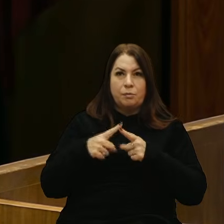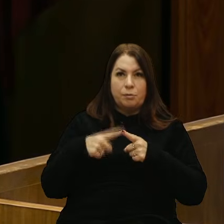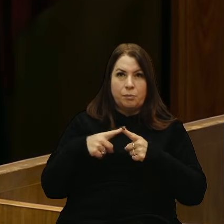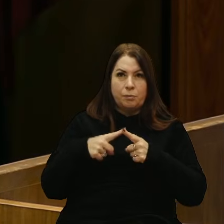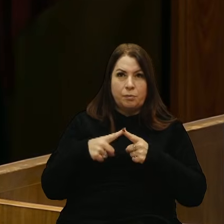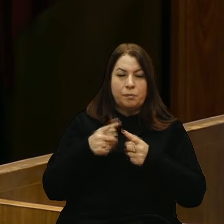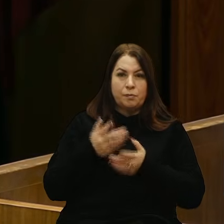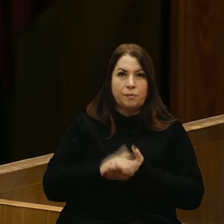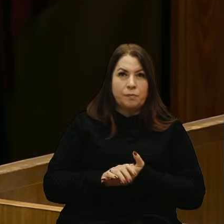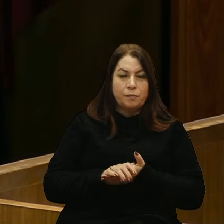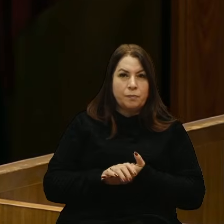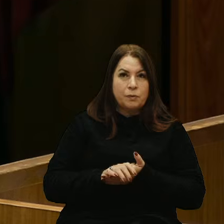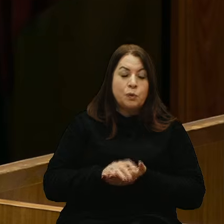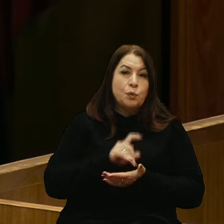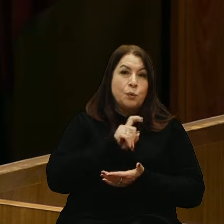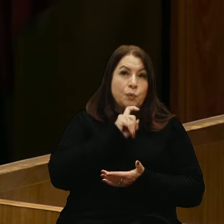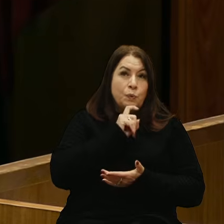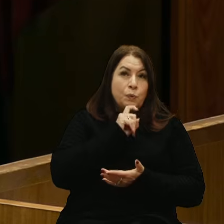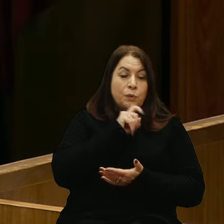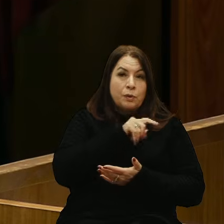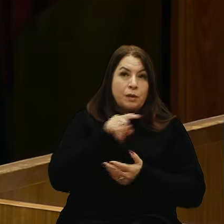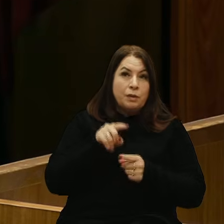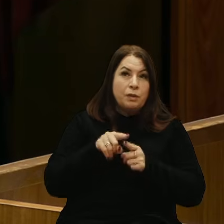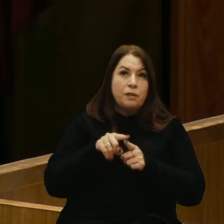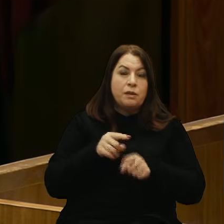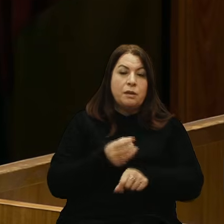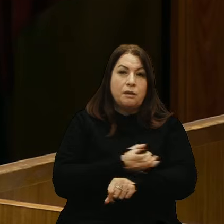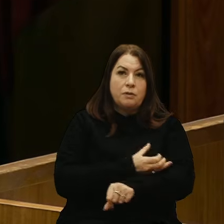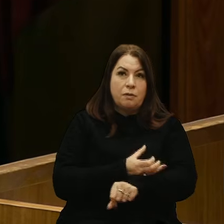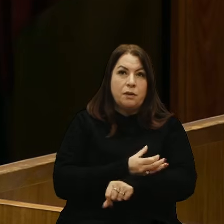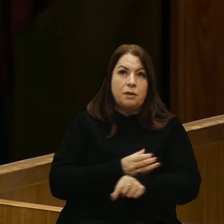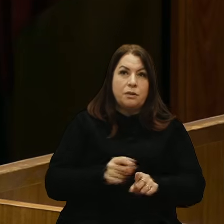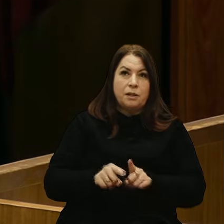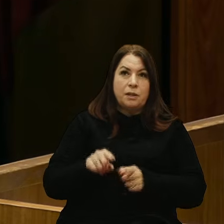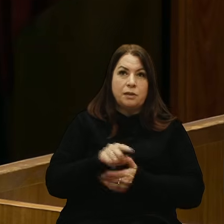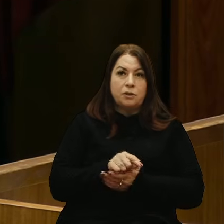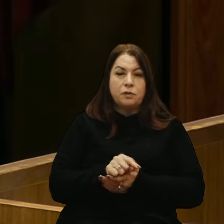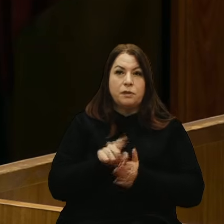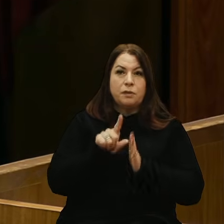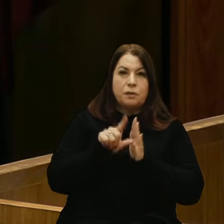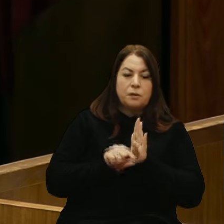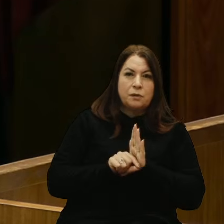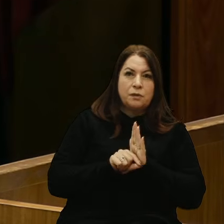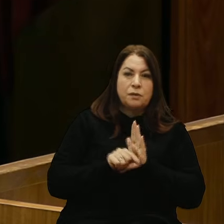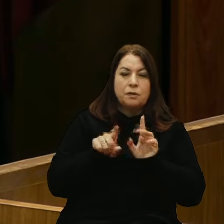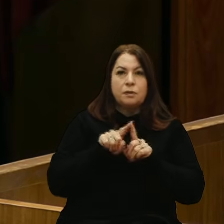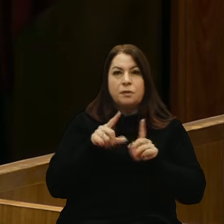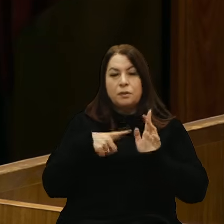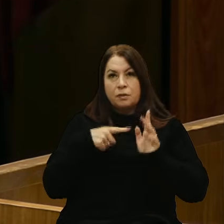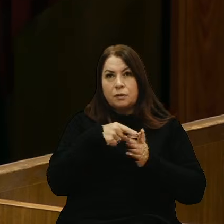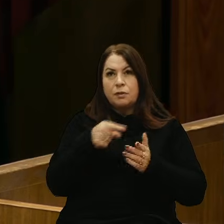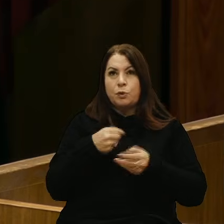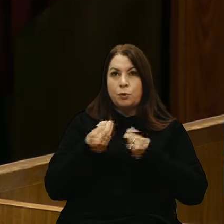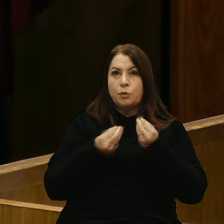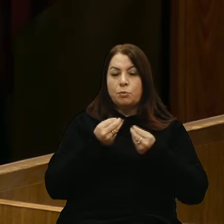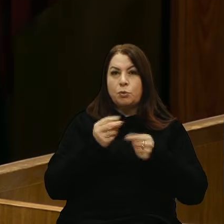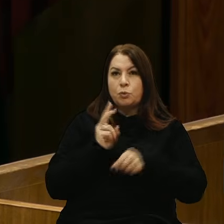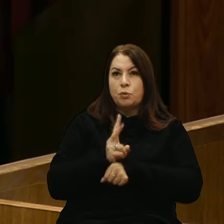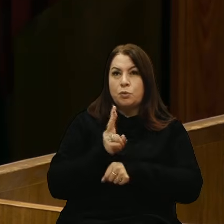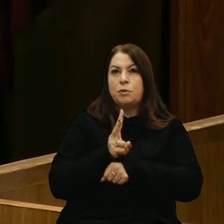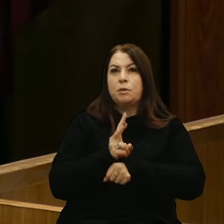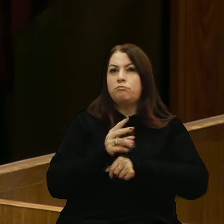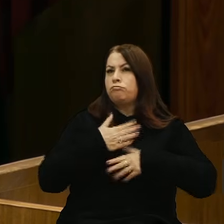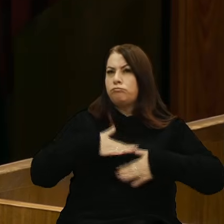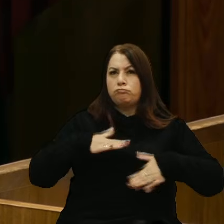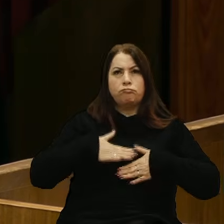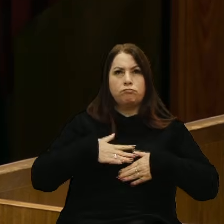com o frio do inverno o mato cresce menos. Então nós temos condições de manter